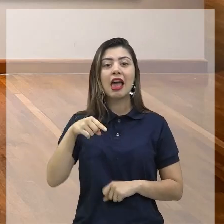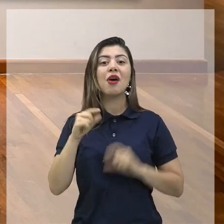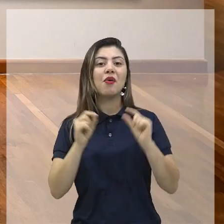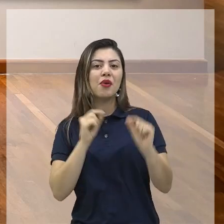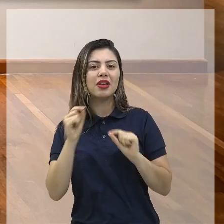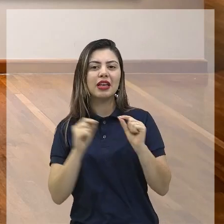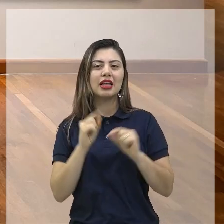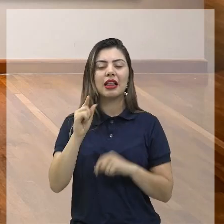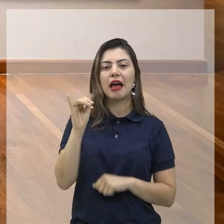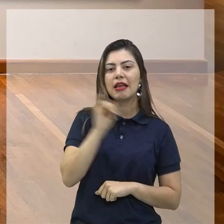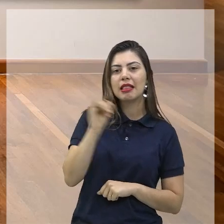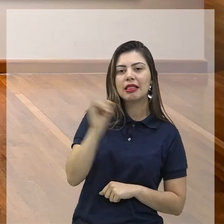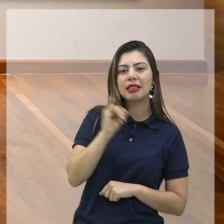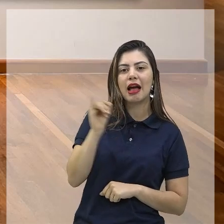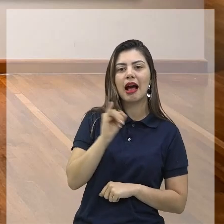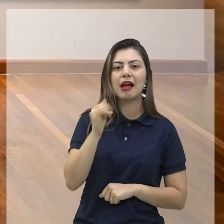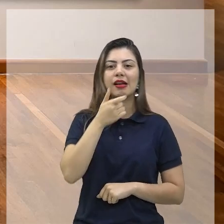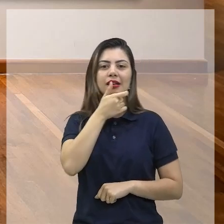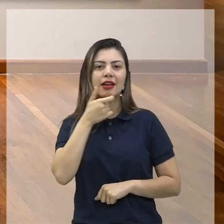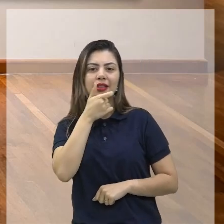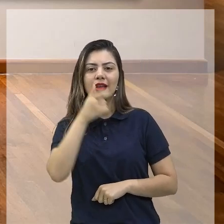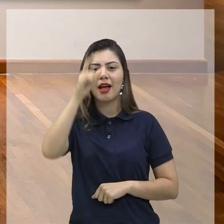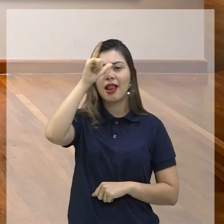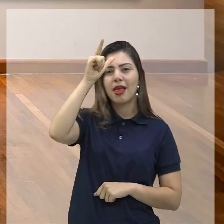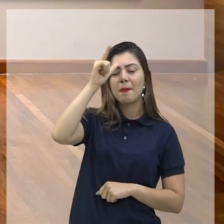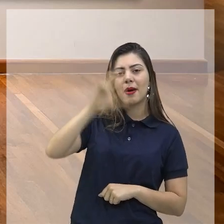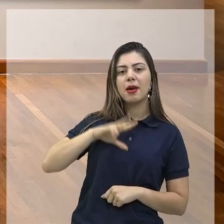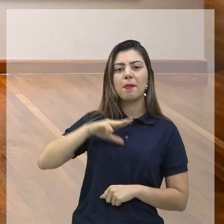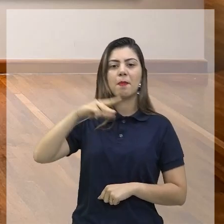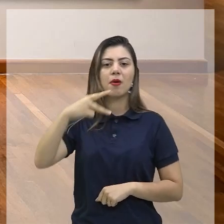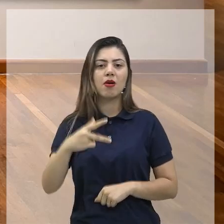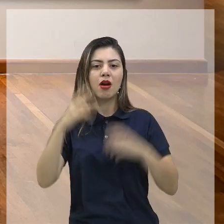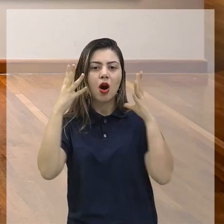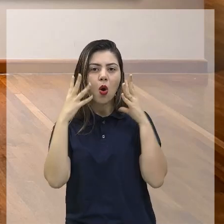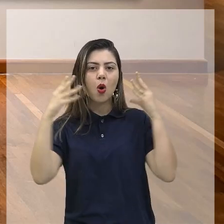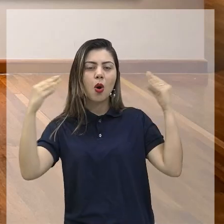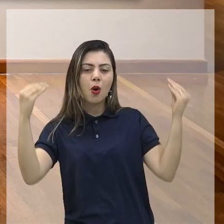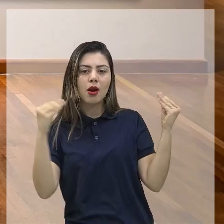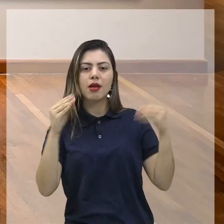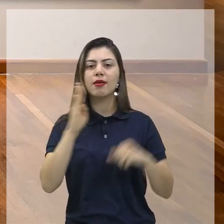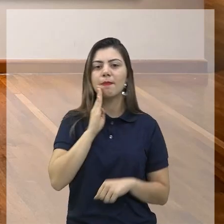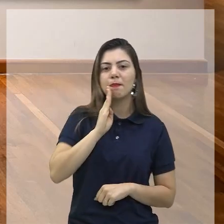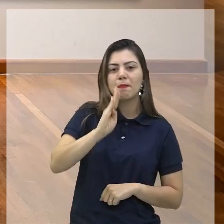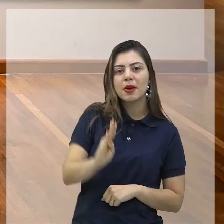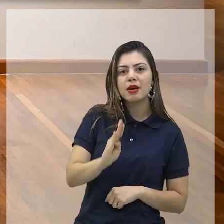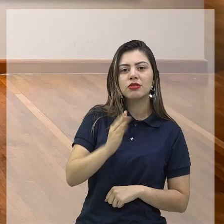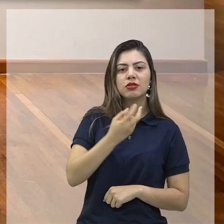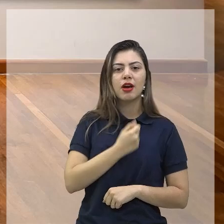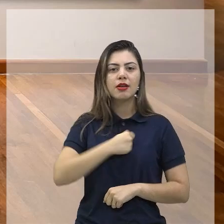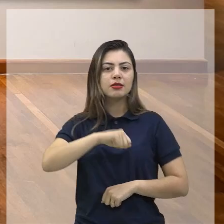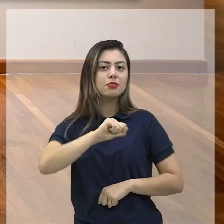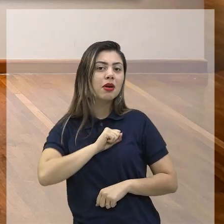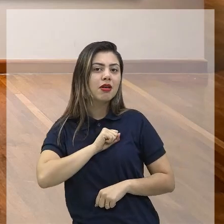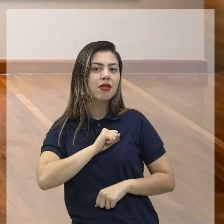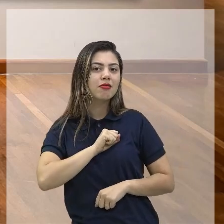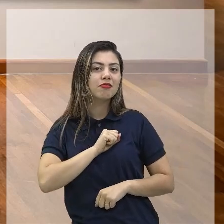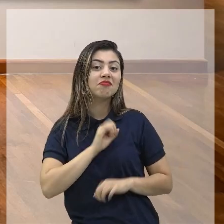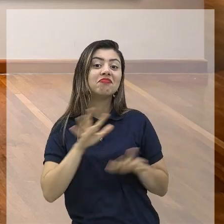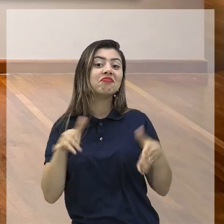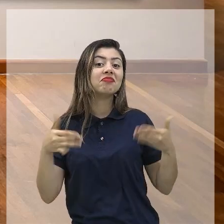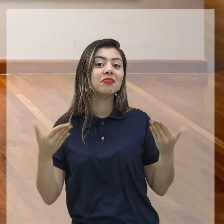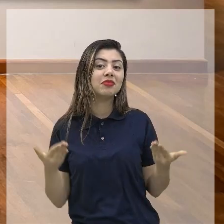a Inglaterra? A Alemanha? Portugal? Holanda? Bélgica? Espanha? Vocês, então, estão vendo